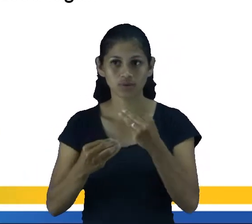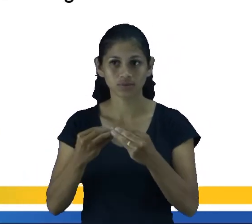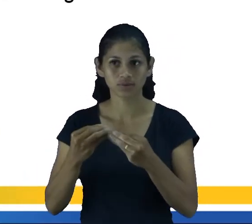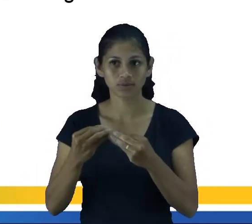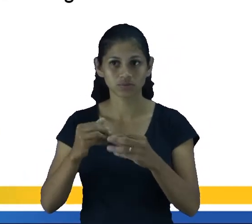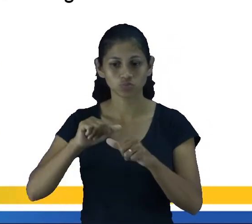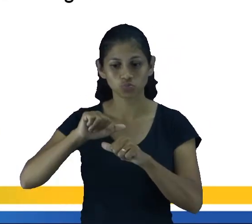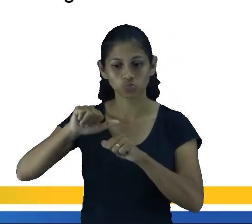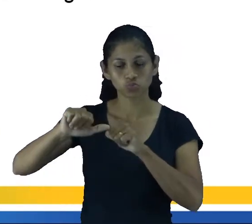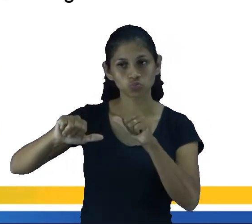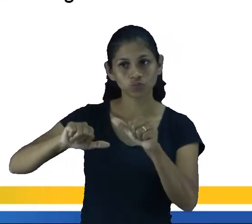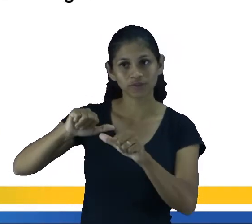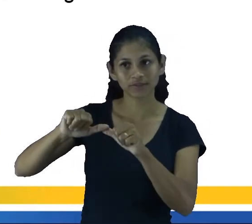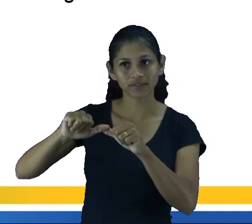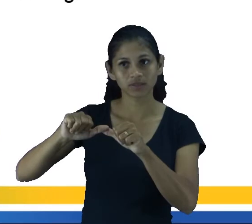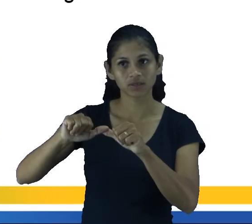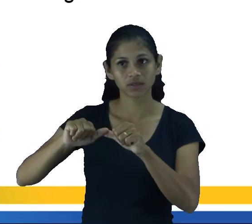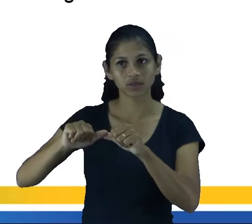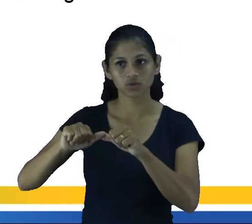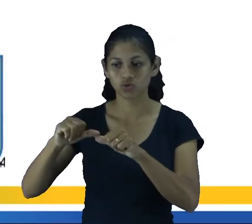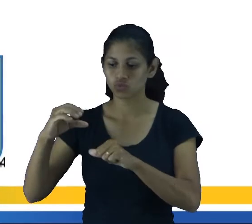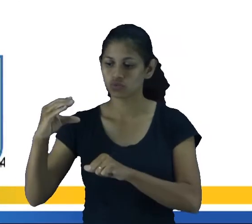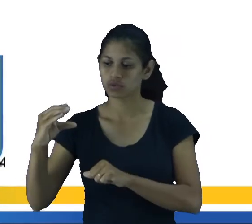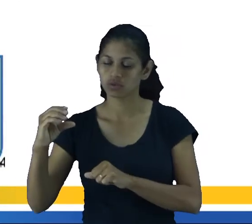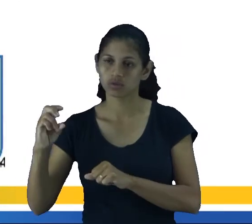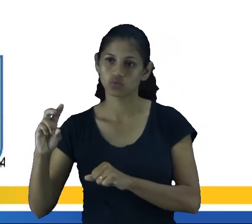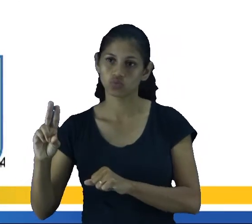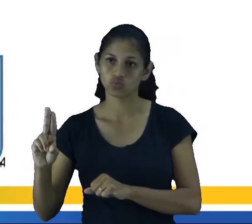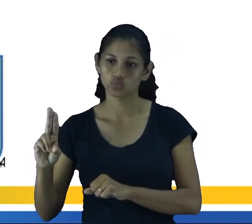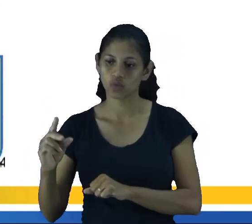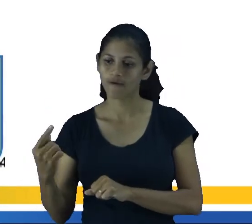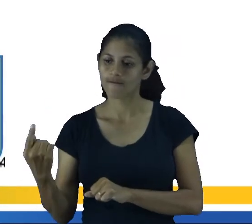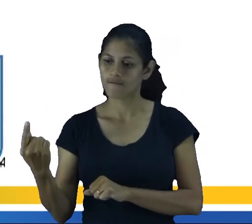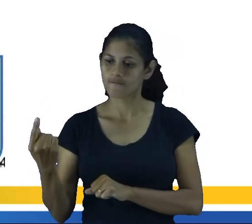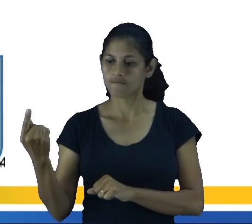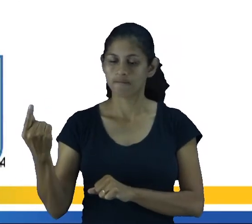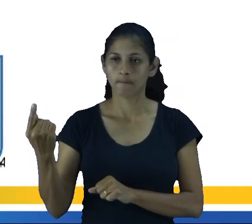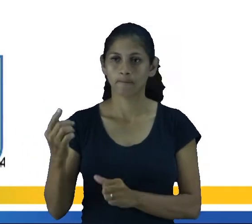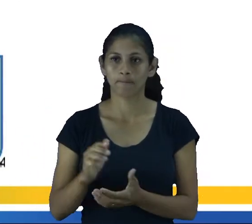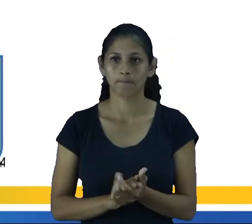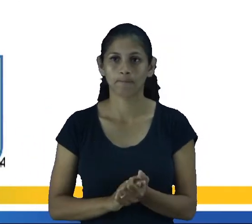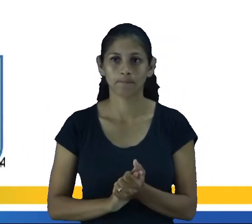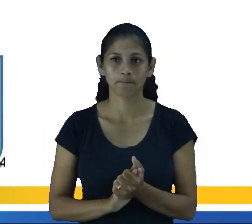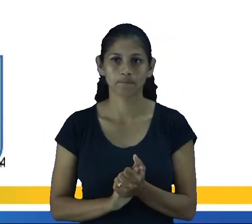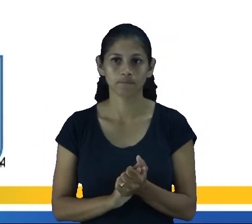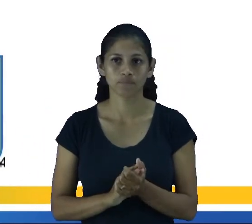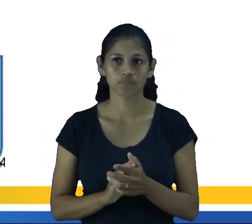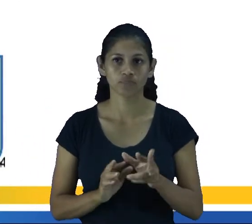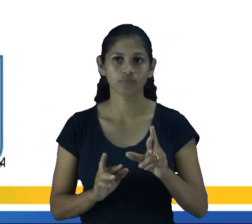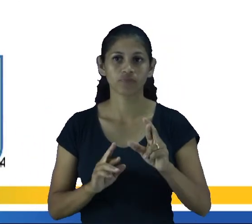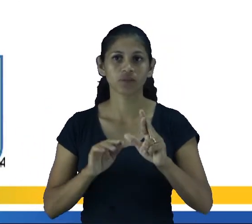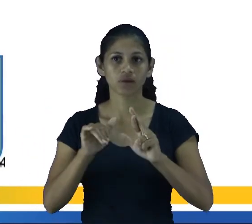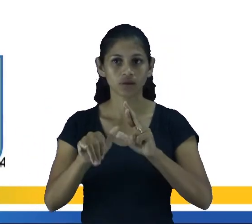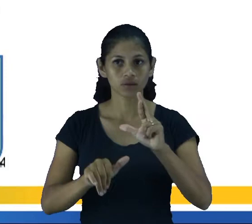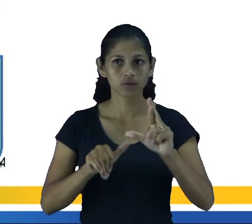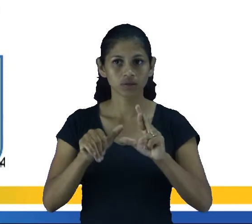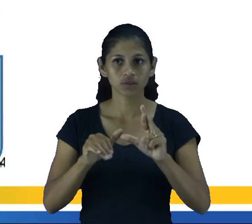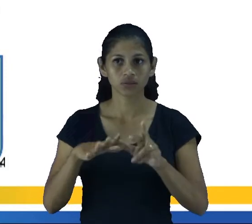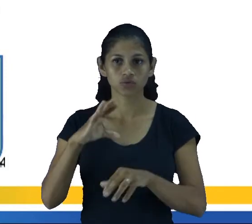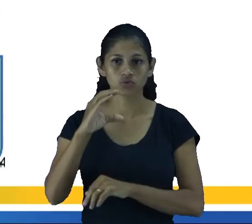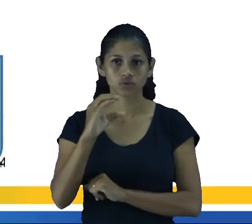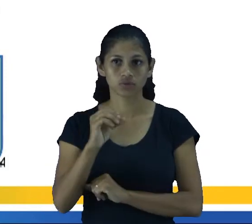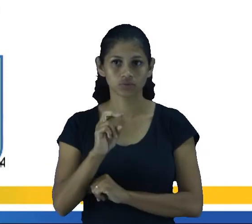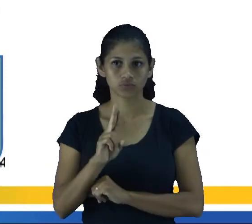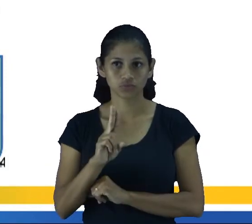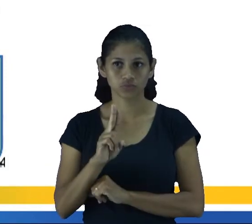simples troca ou deslocamento. Vamos ver aqui numa reação como que isso acontece. Então, a gente tem aqui o cobre e o